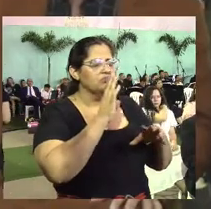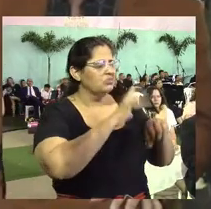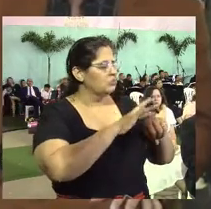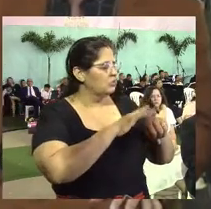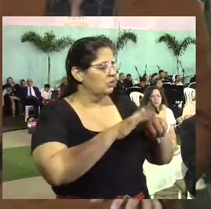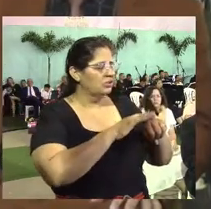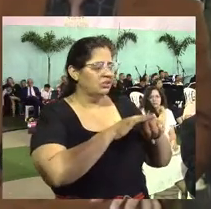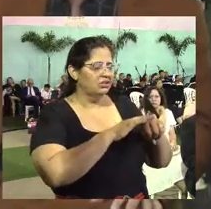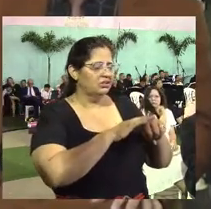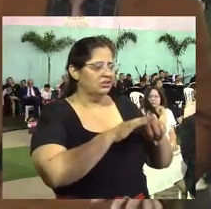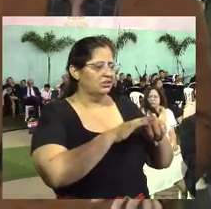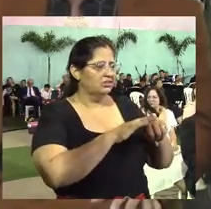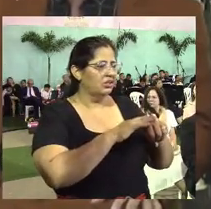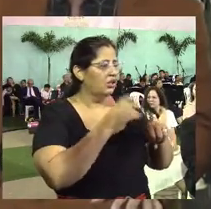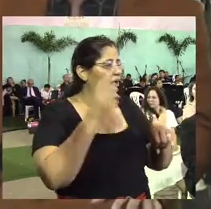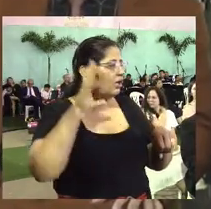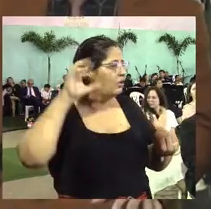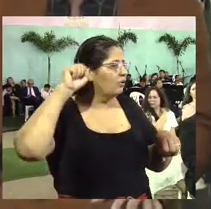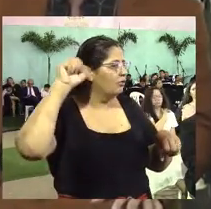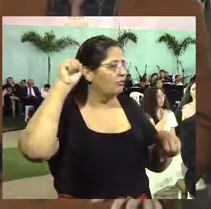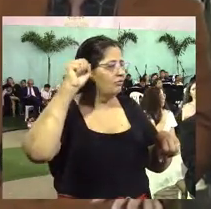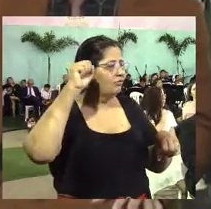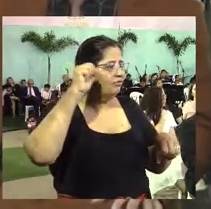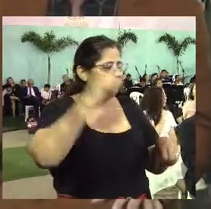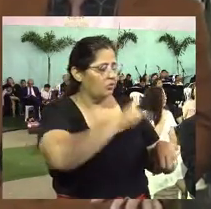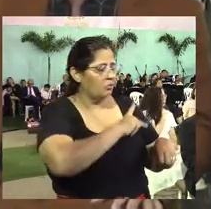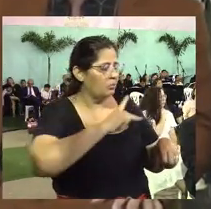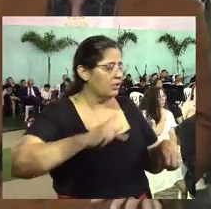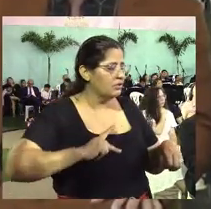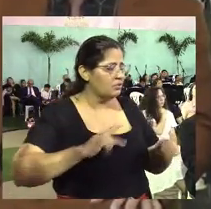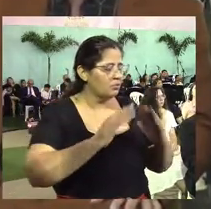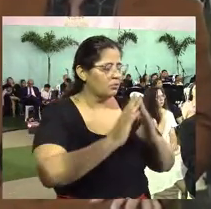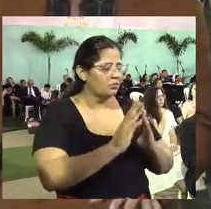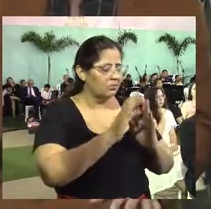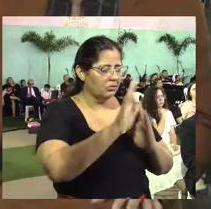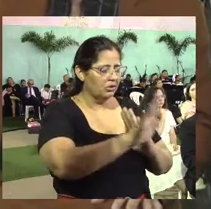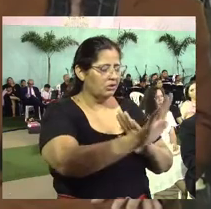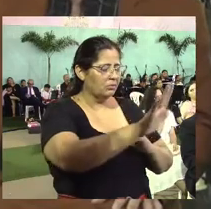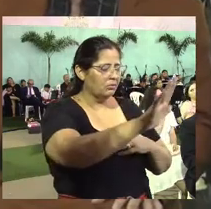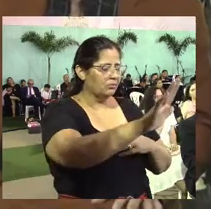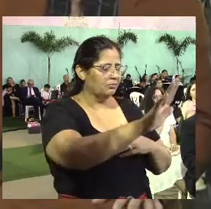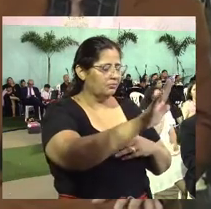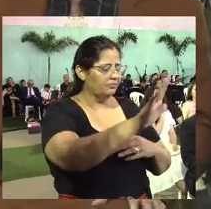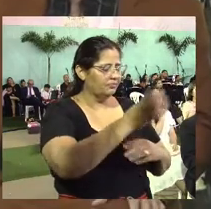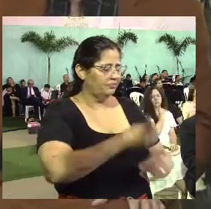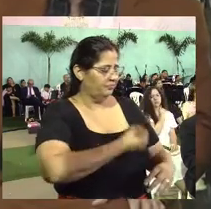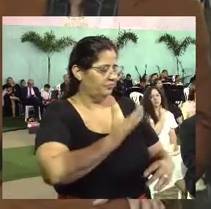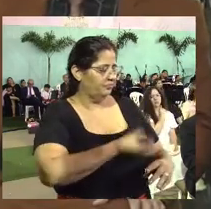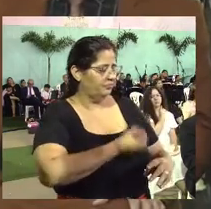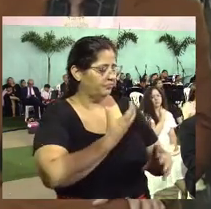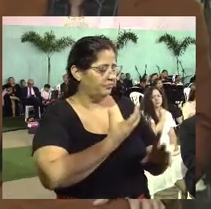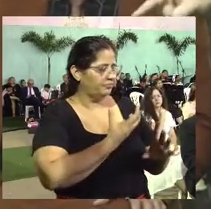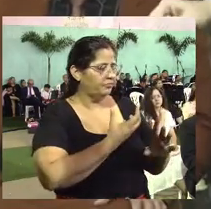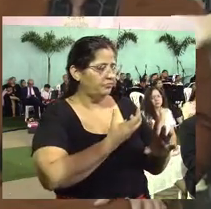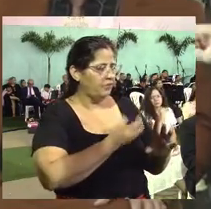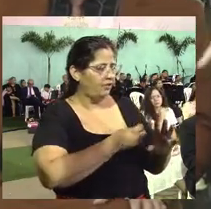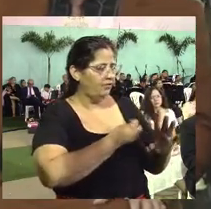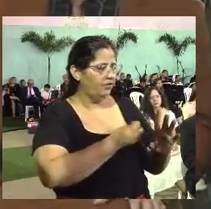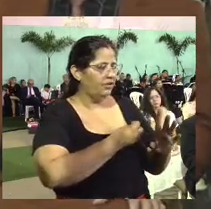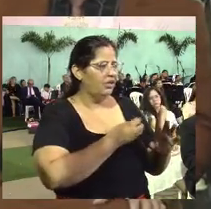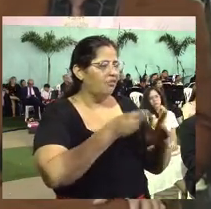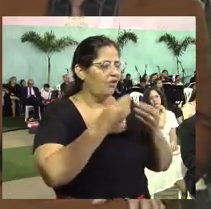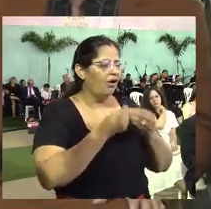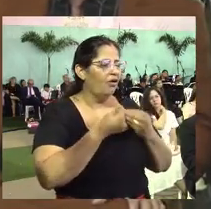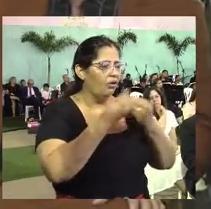ouviu a voz de um pastor convidando ele para entregar a vida Jesus como senhor e salvador e eu dizia entrega sua vida Jesus